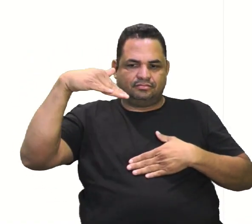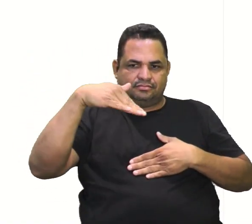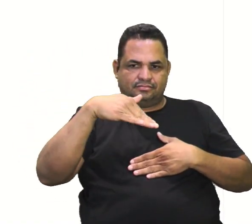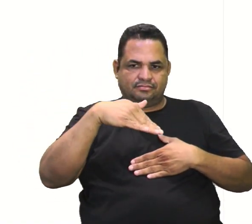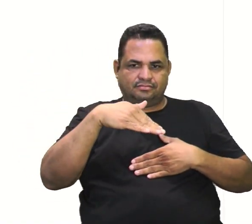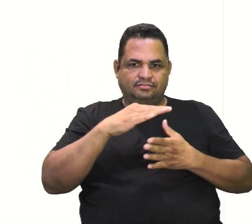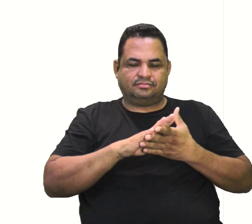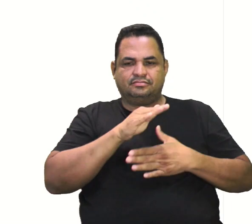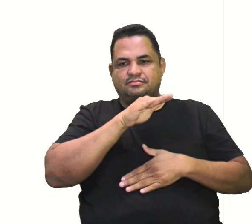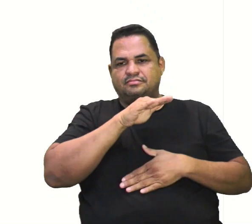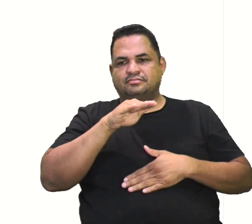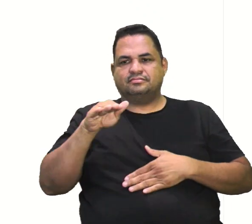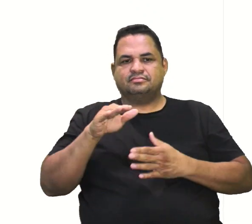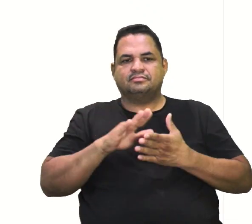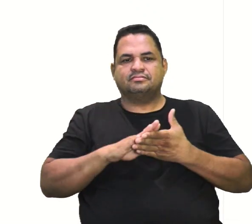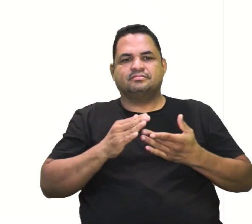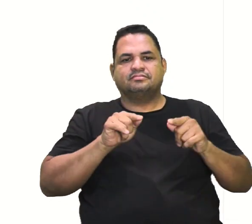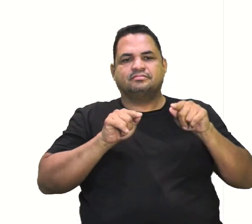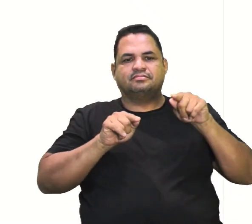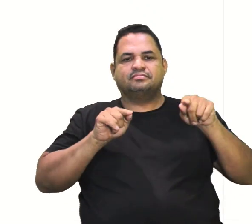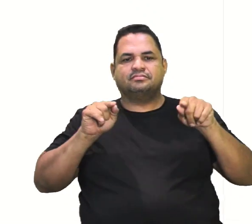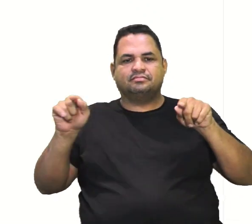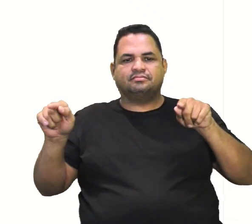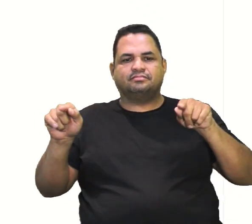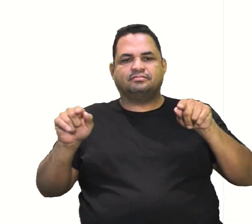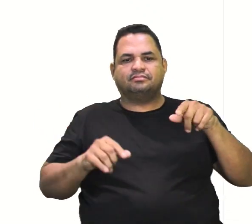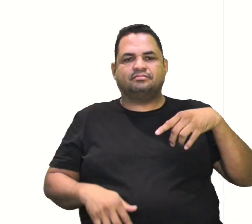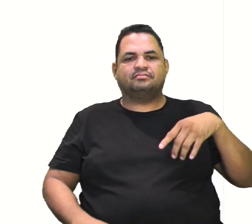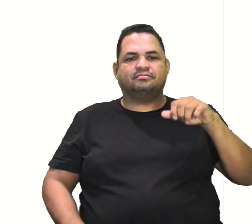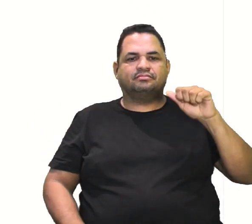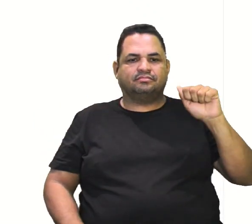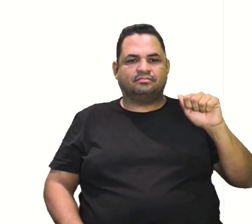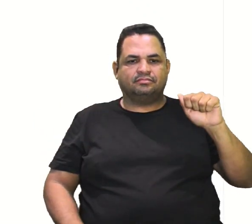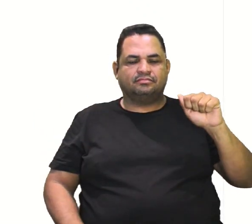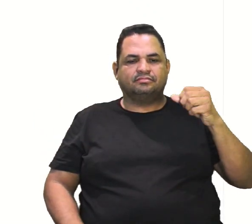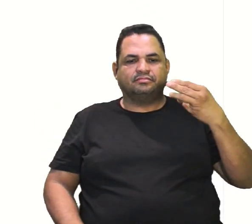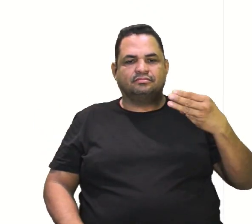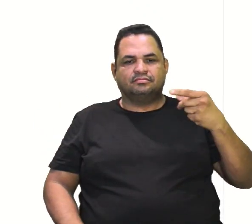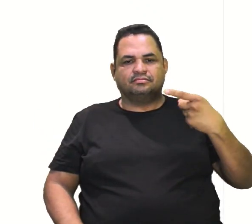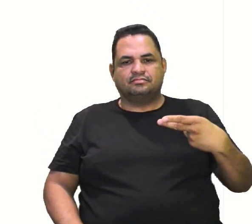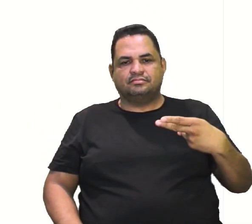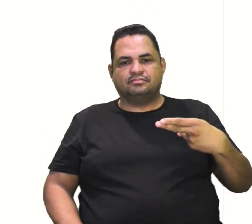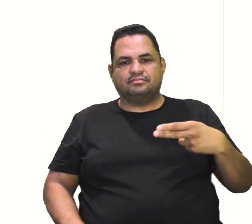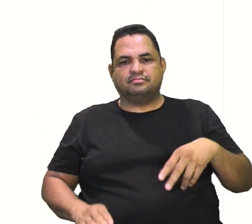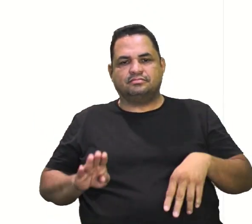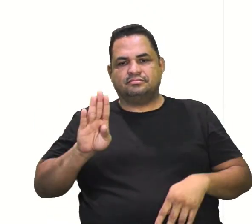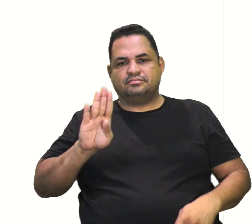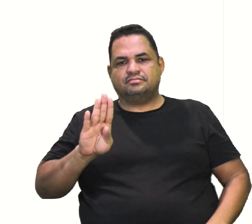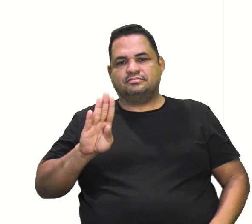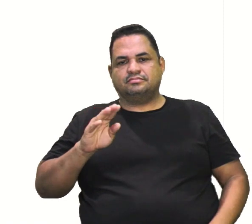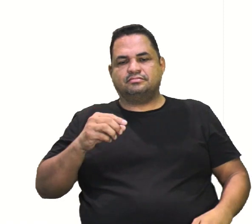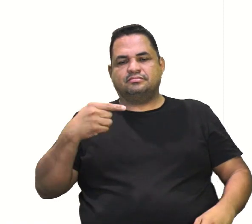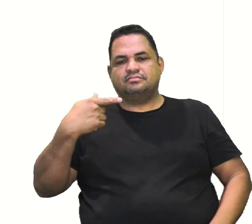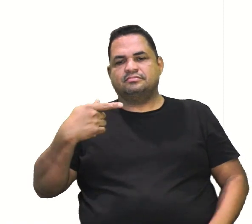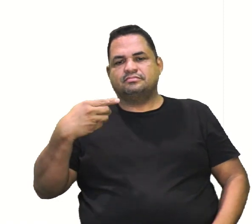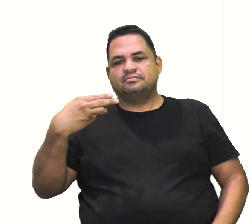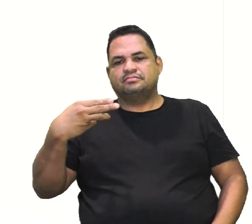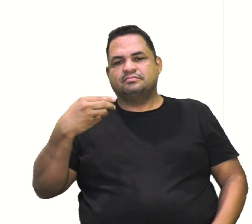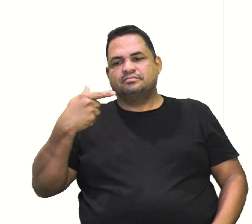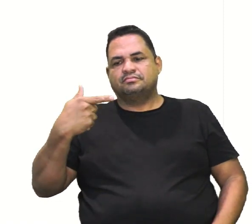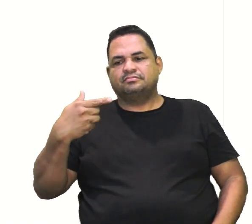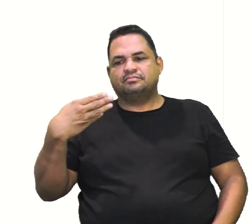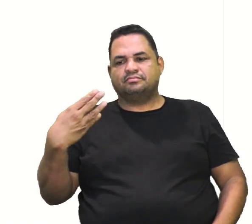ou a declividade da reta que passa pelos pontos. Ponto A, 3 e 2, e o ponto B,